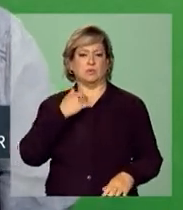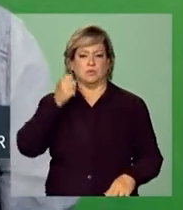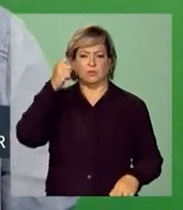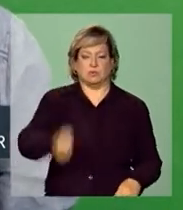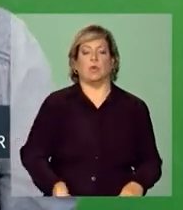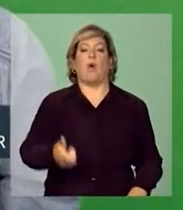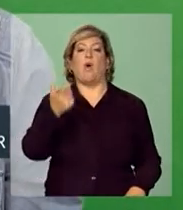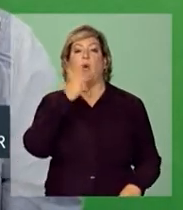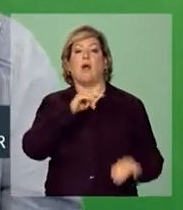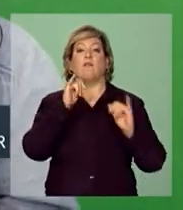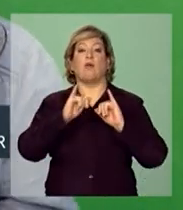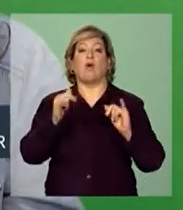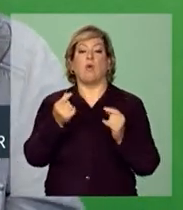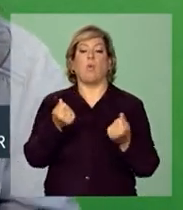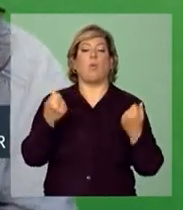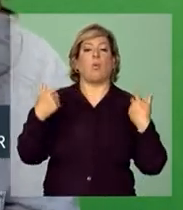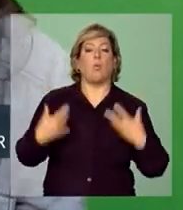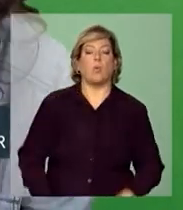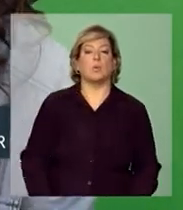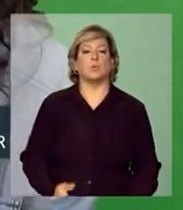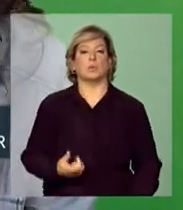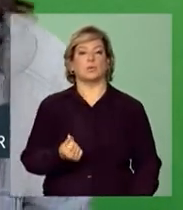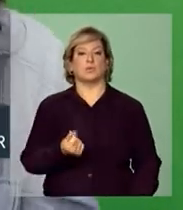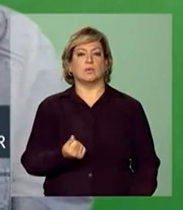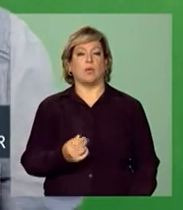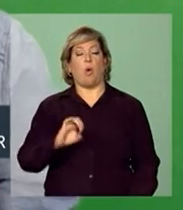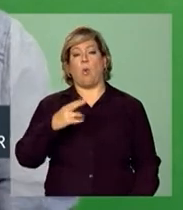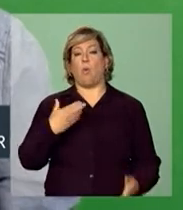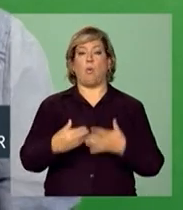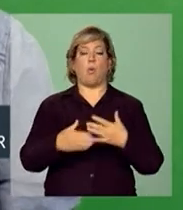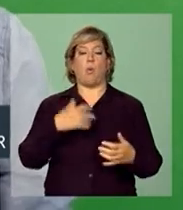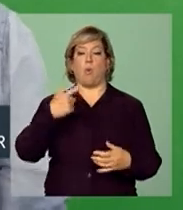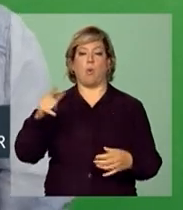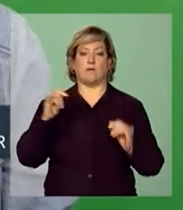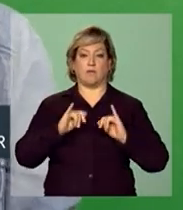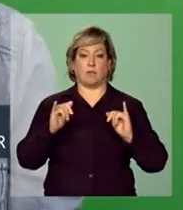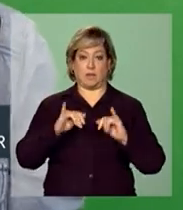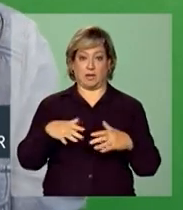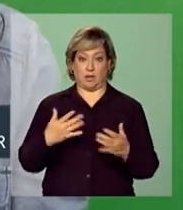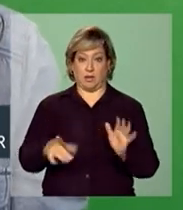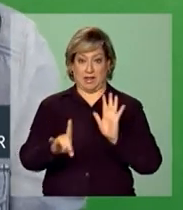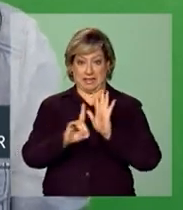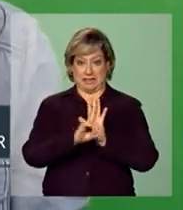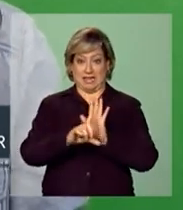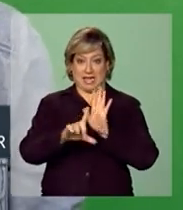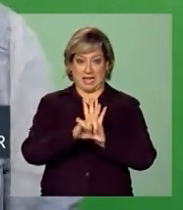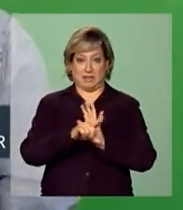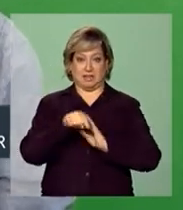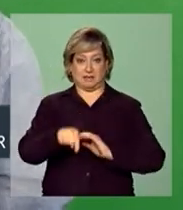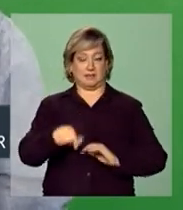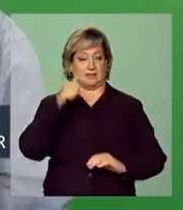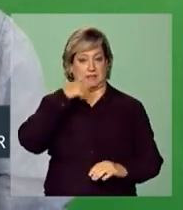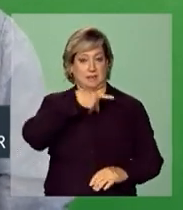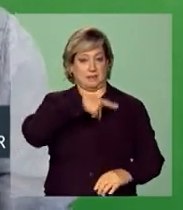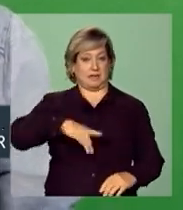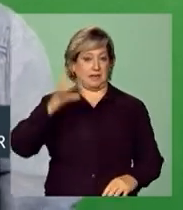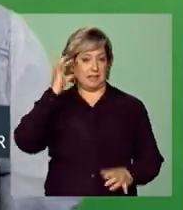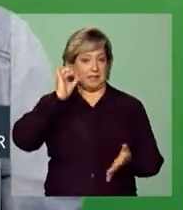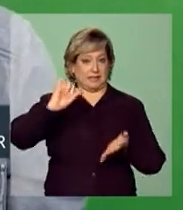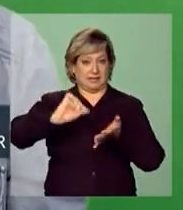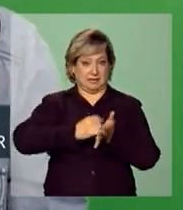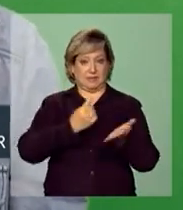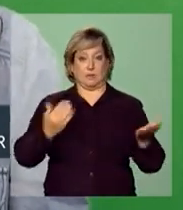conseguir informação de custos financeiros ou de qualquer outro tipo de informação então no Decreto que a presidenta assina hoje